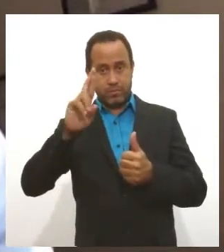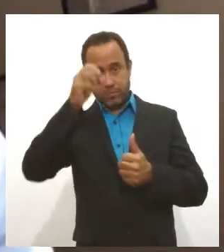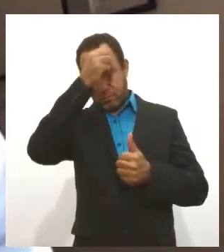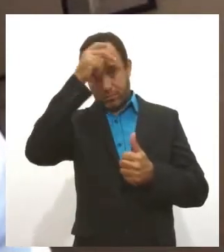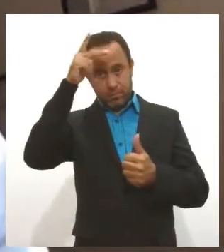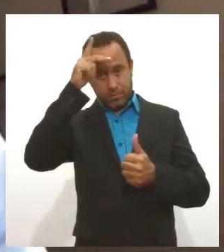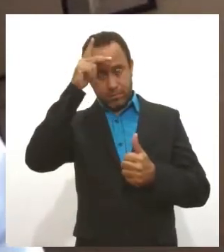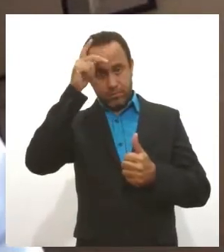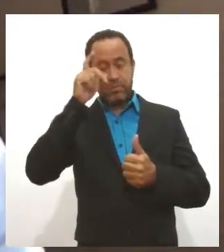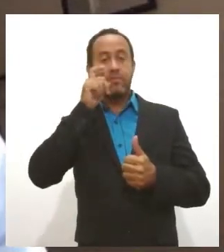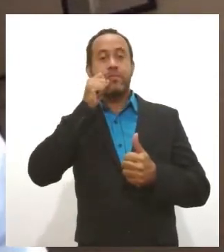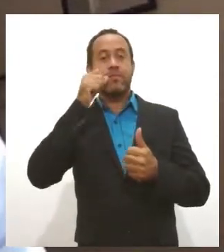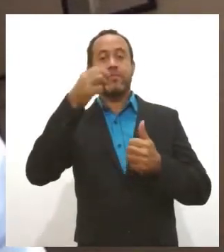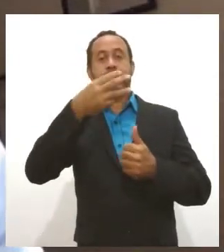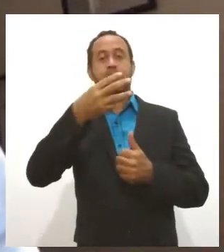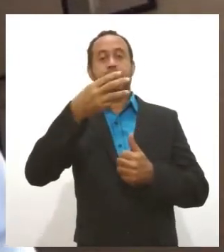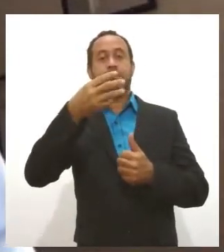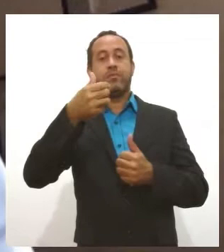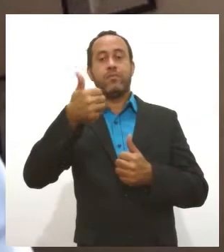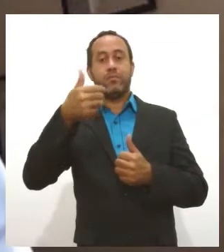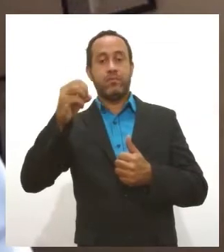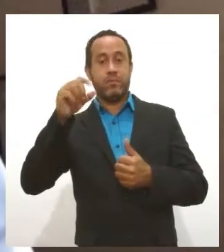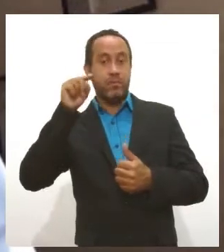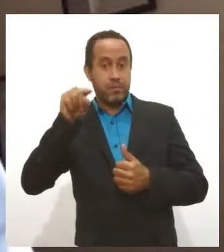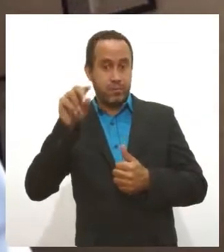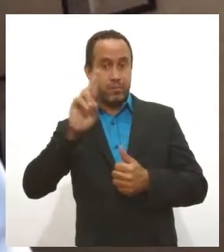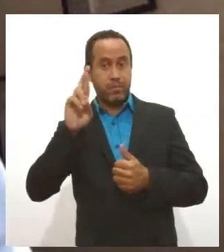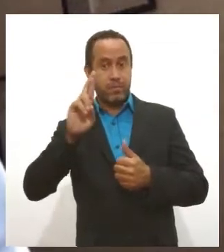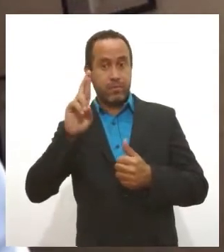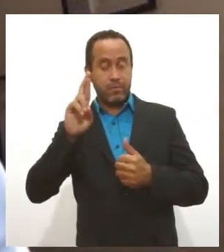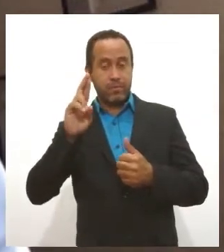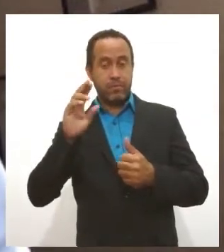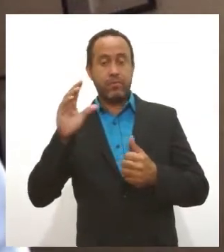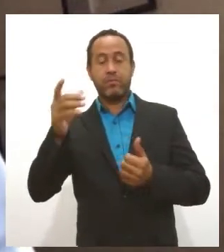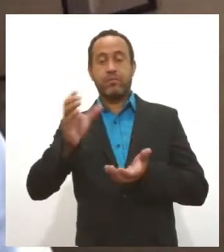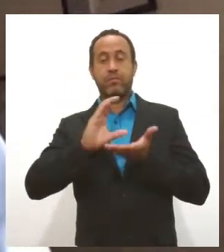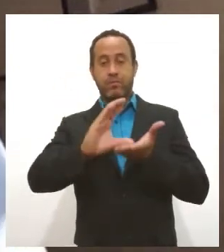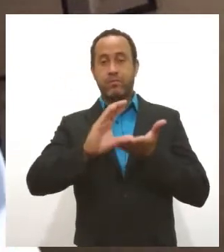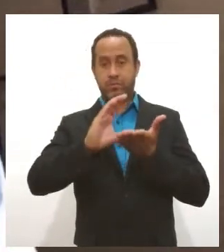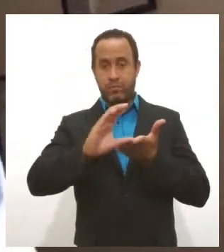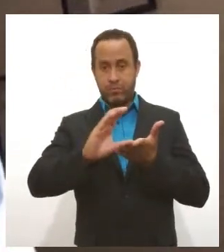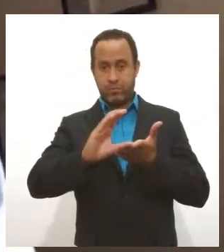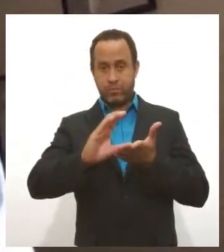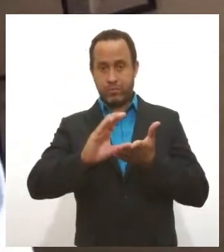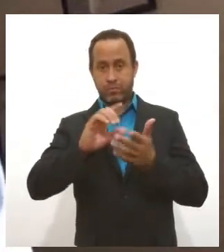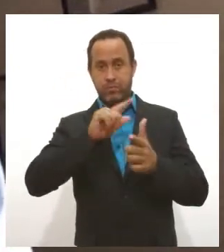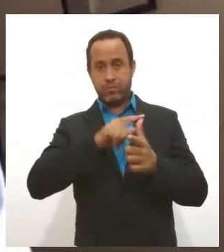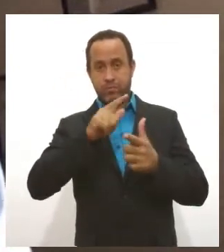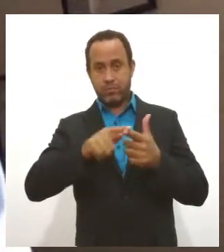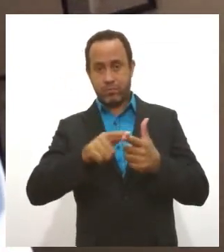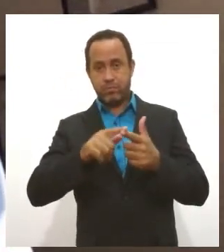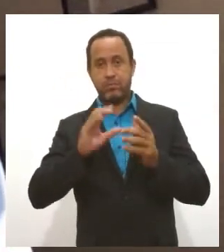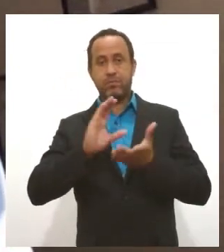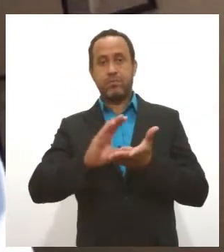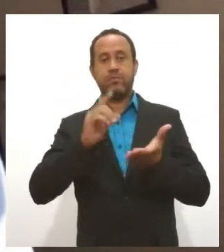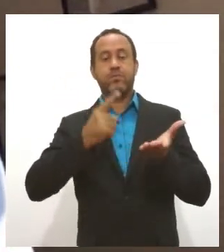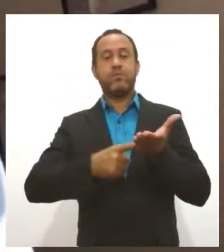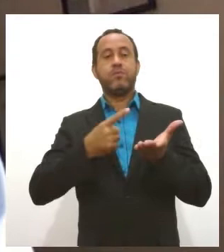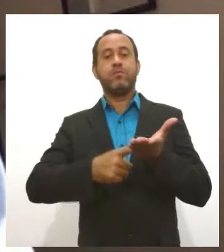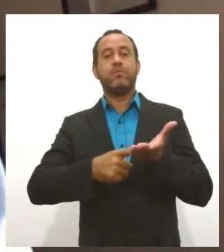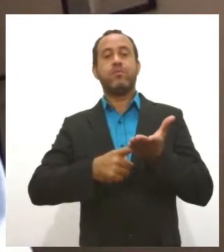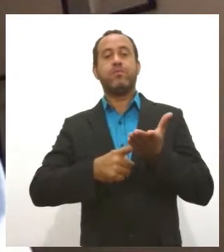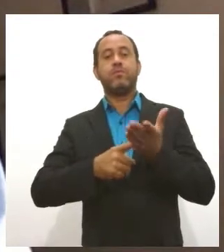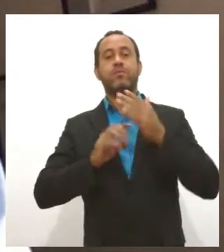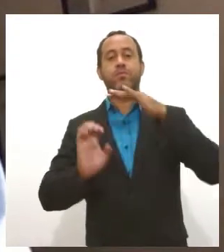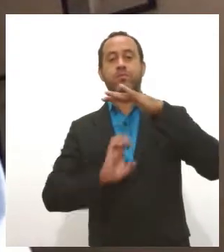de Aracaju, no valor de R$310 mil. E vamos pegar esses recursos e conveniar também com uma das maiores